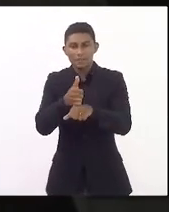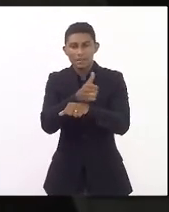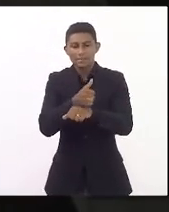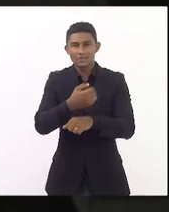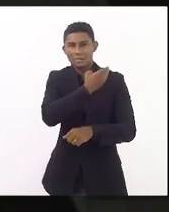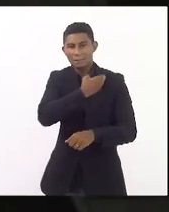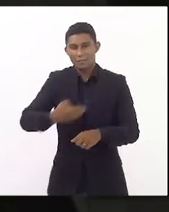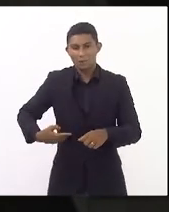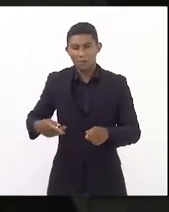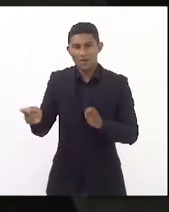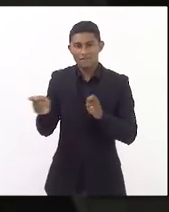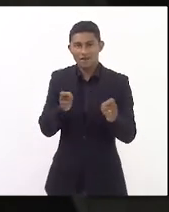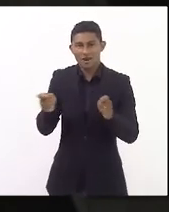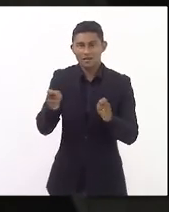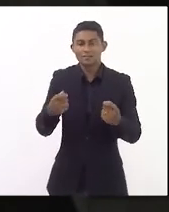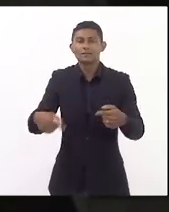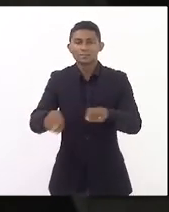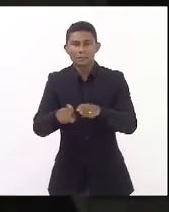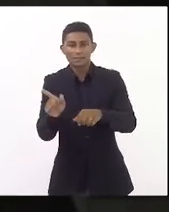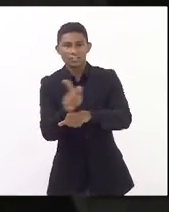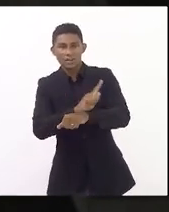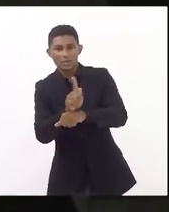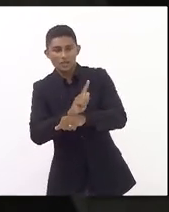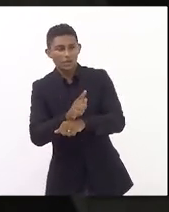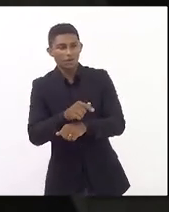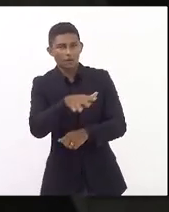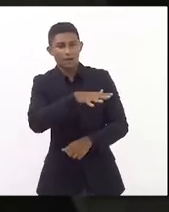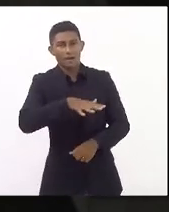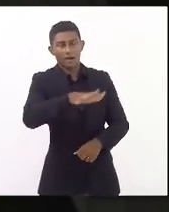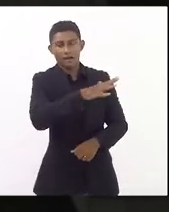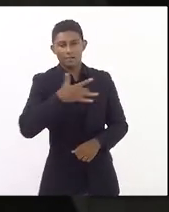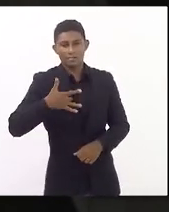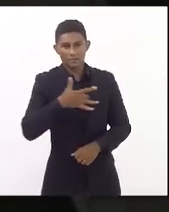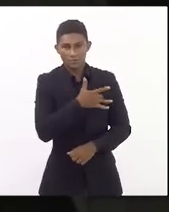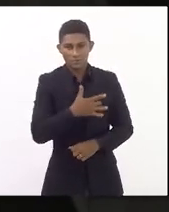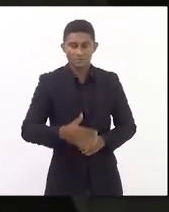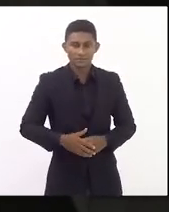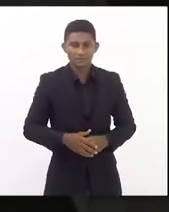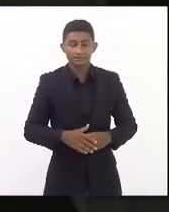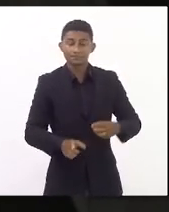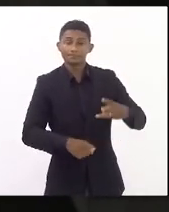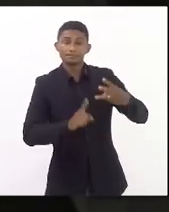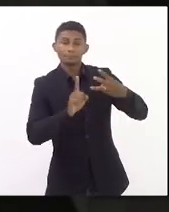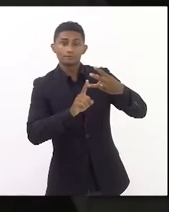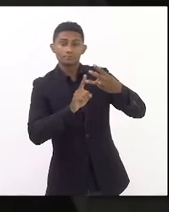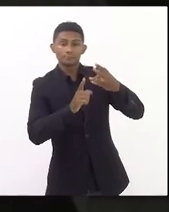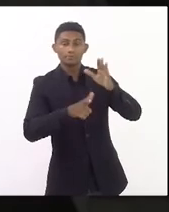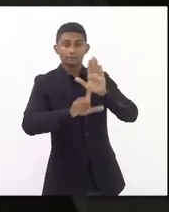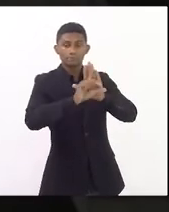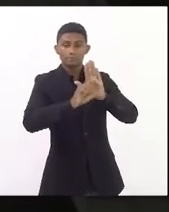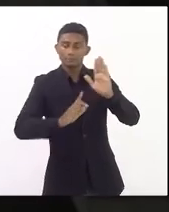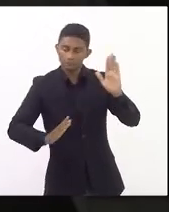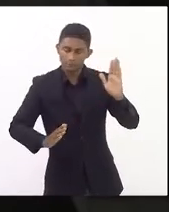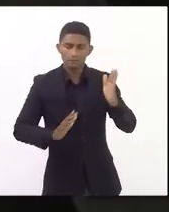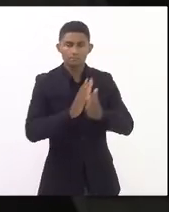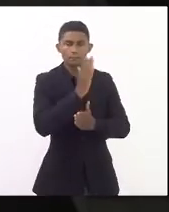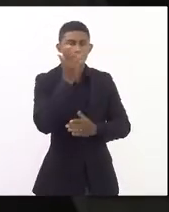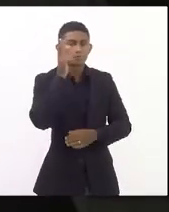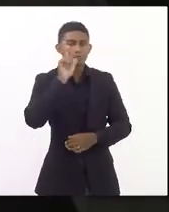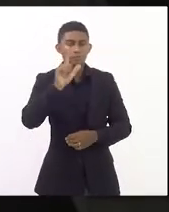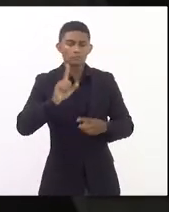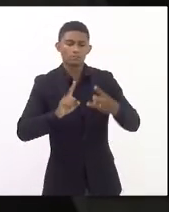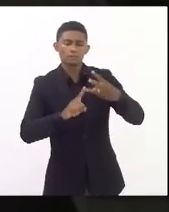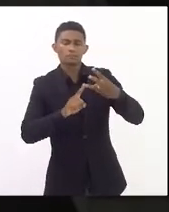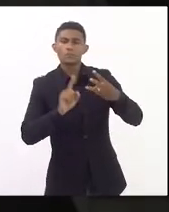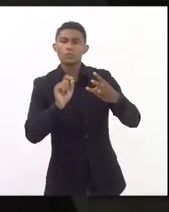e também especialista em gestão de saúde. A terceira lei que foi aprovada, que foi sancionada, é